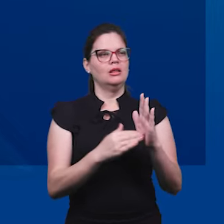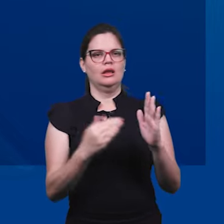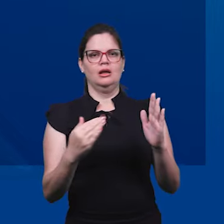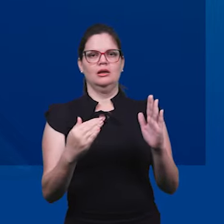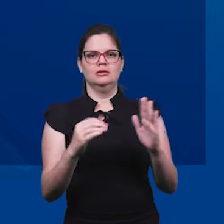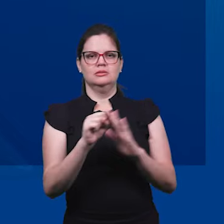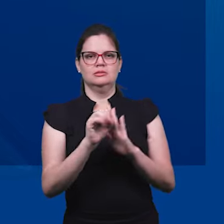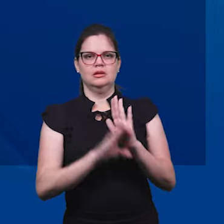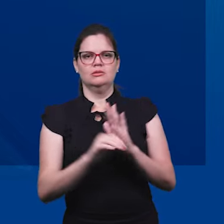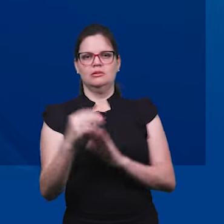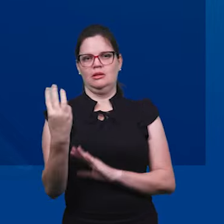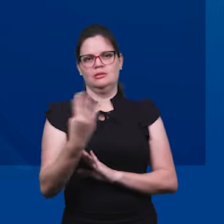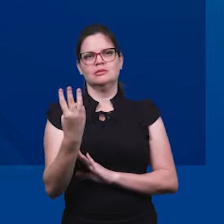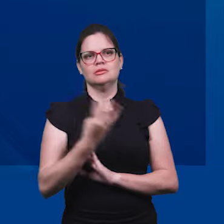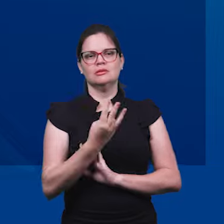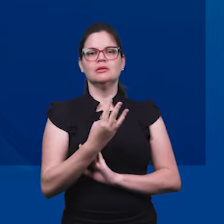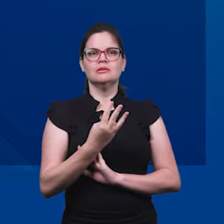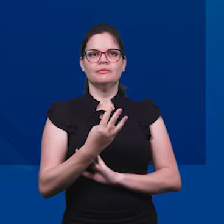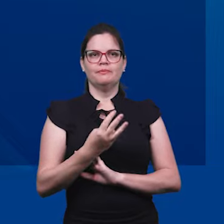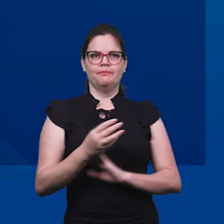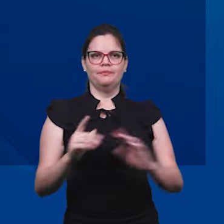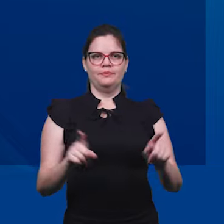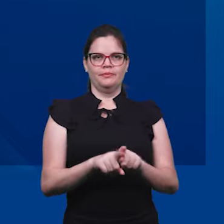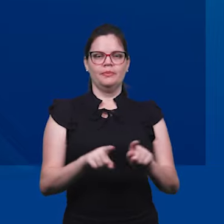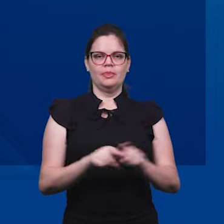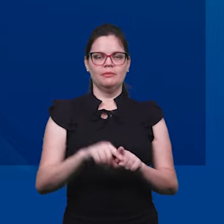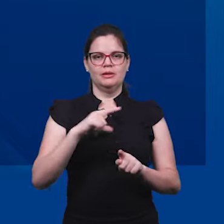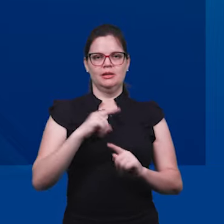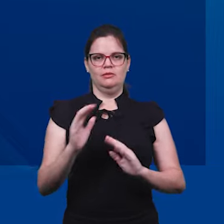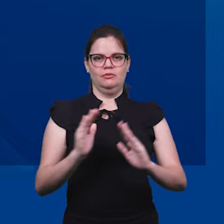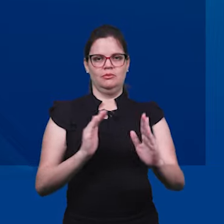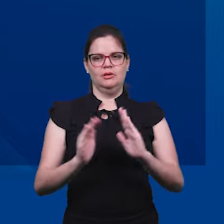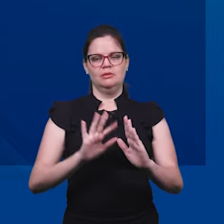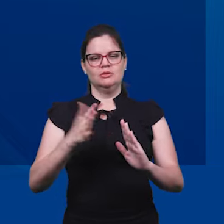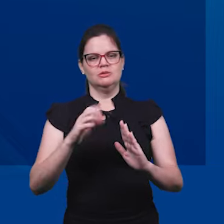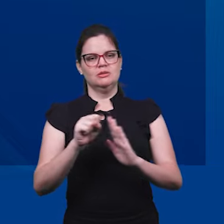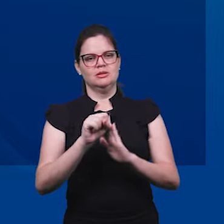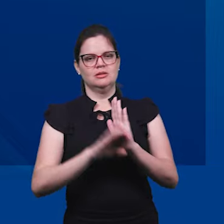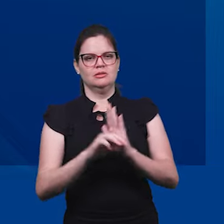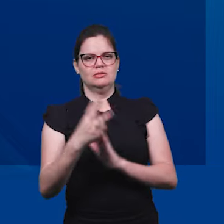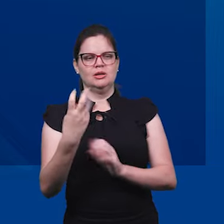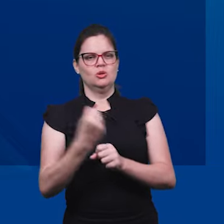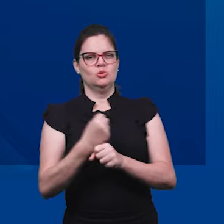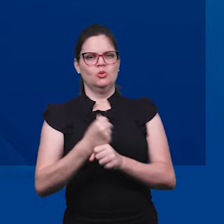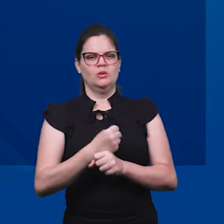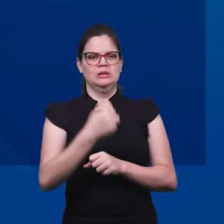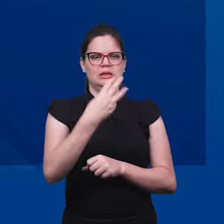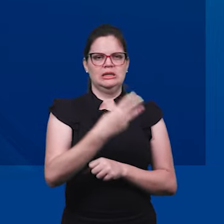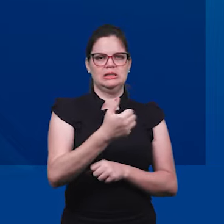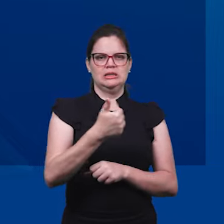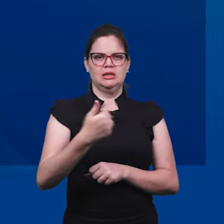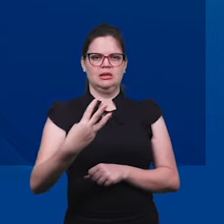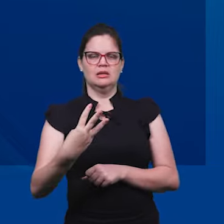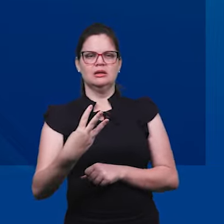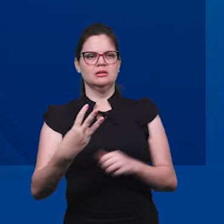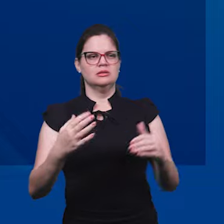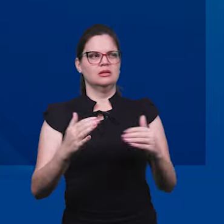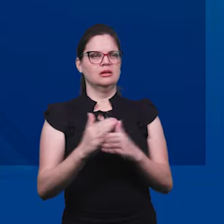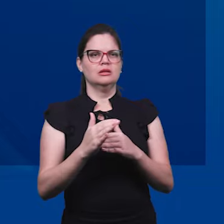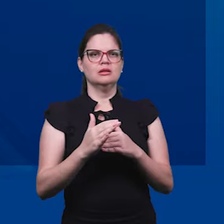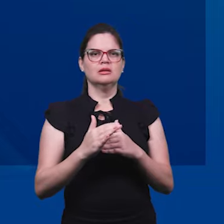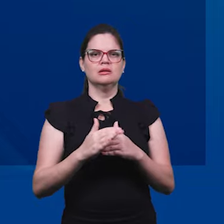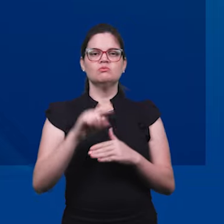II, no século III, e foi intensificado ainda no período diocleciano, ali no século III, do ano de